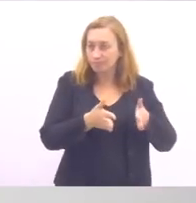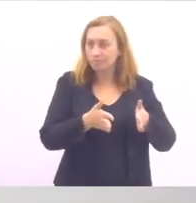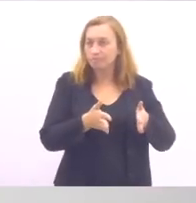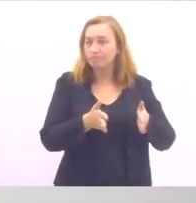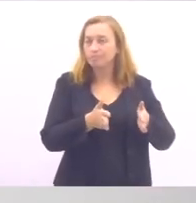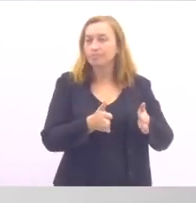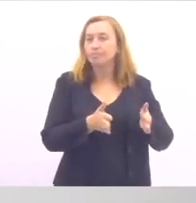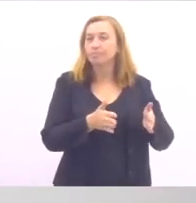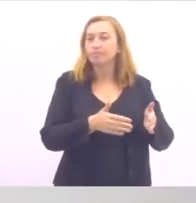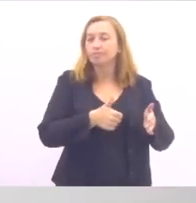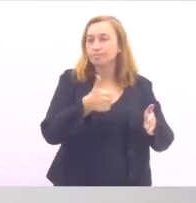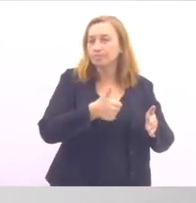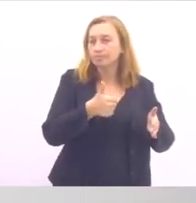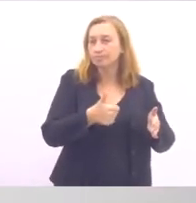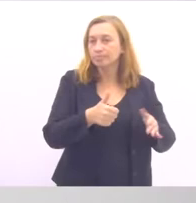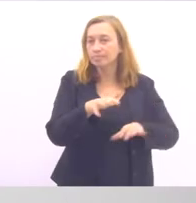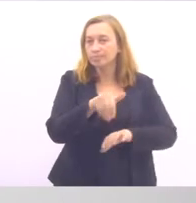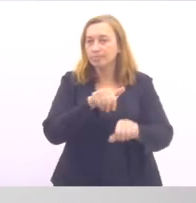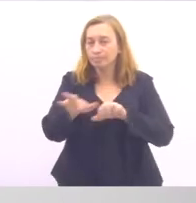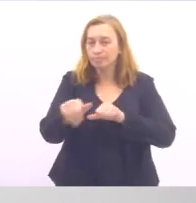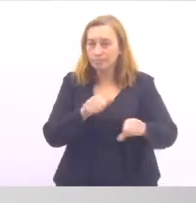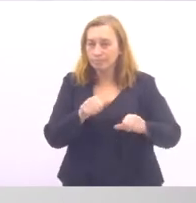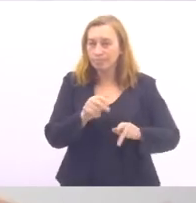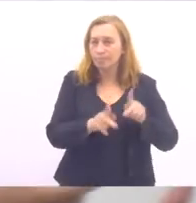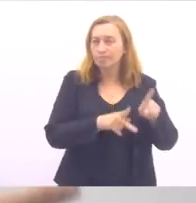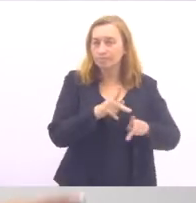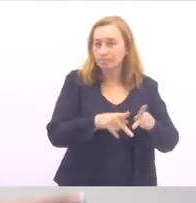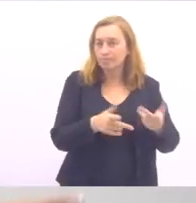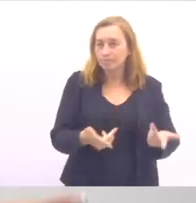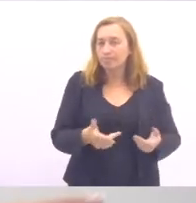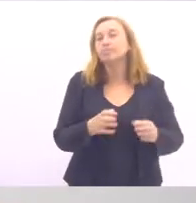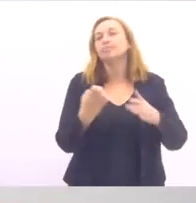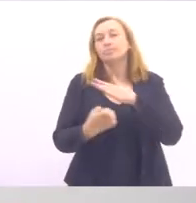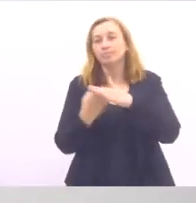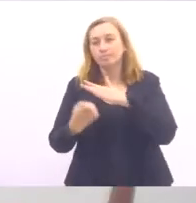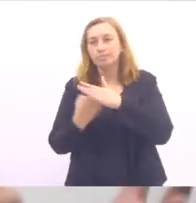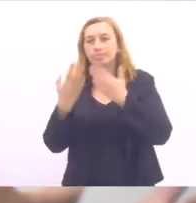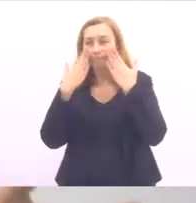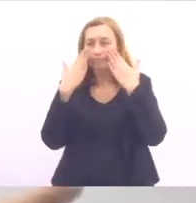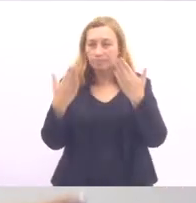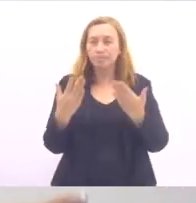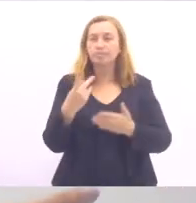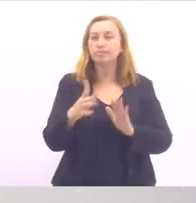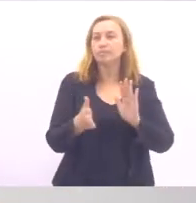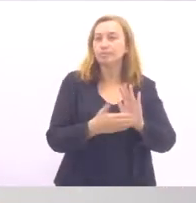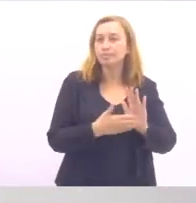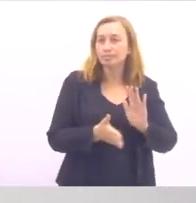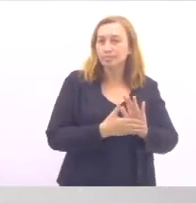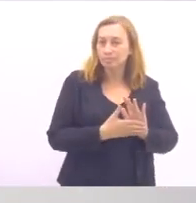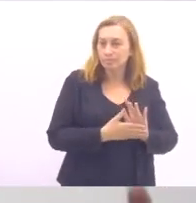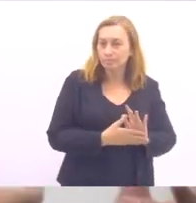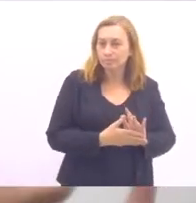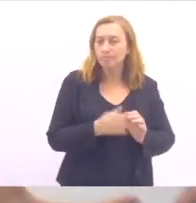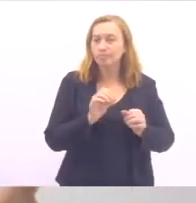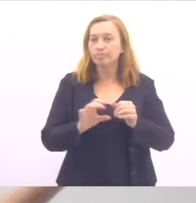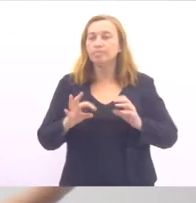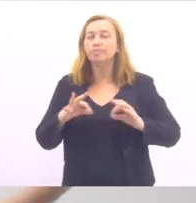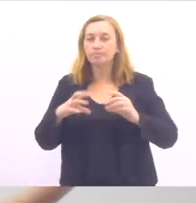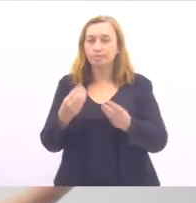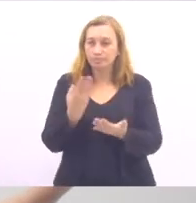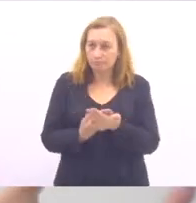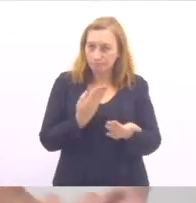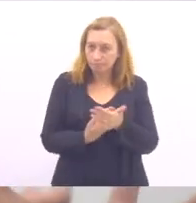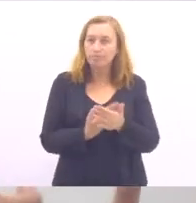A primeira fase seria o chamamento público, onde empresas iriam apresentar suas propostas para fazer todos os